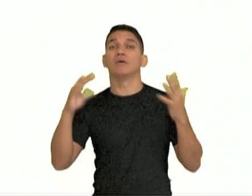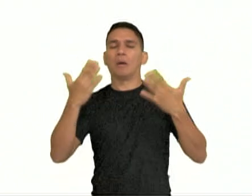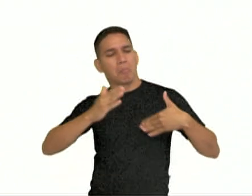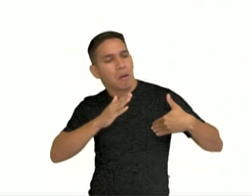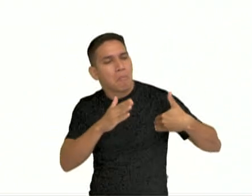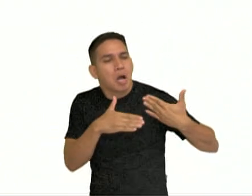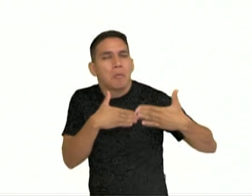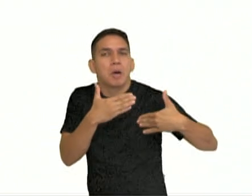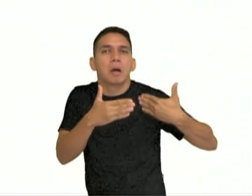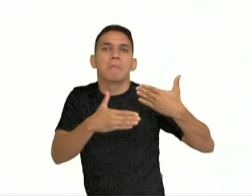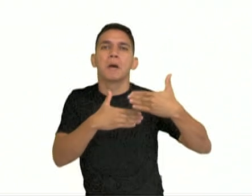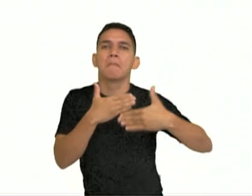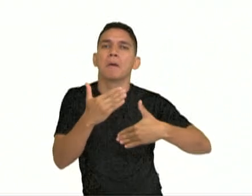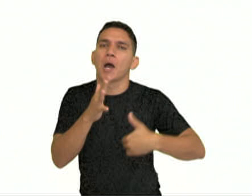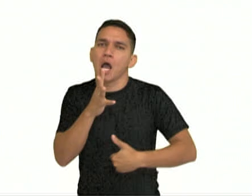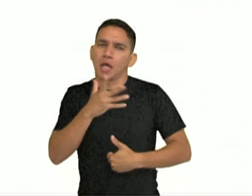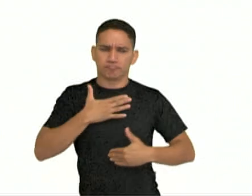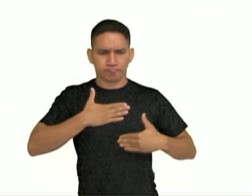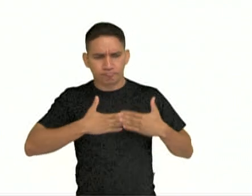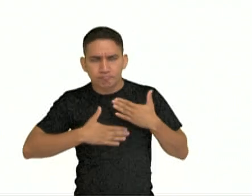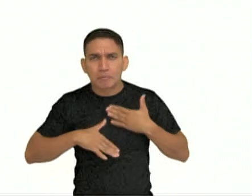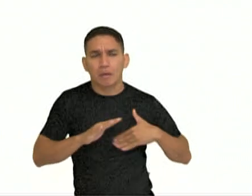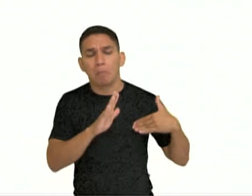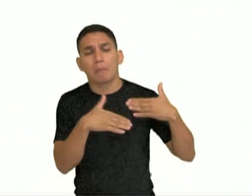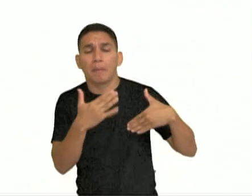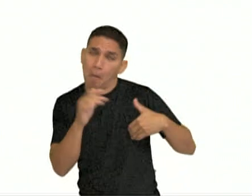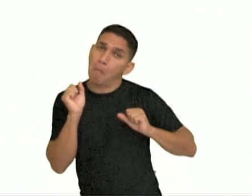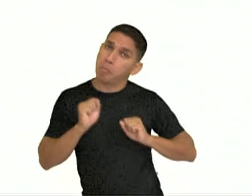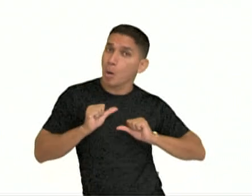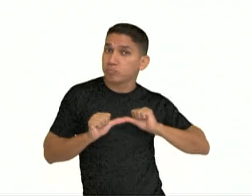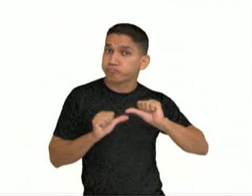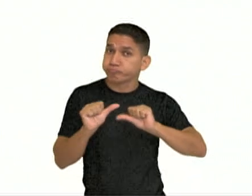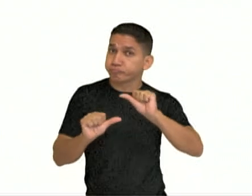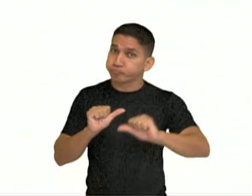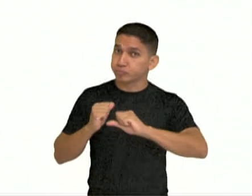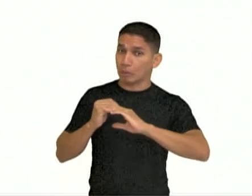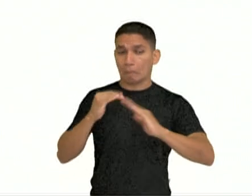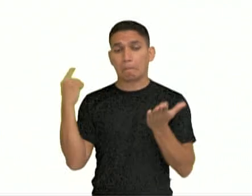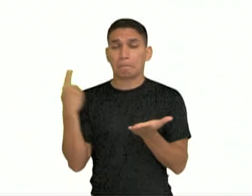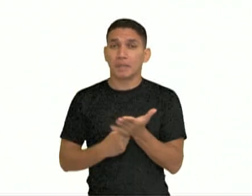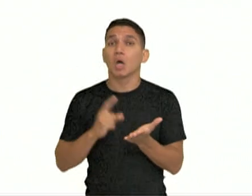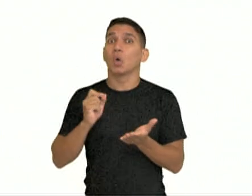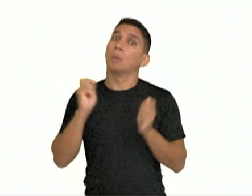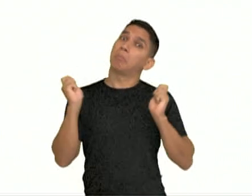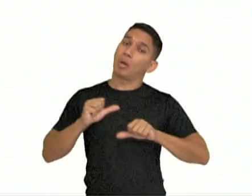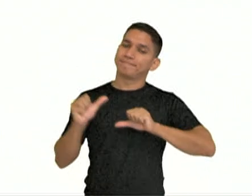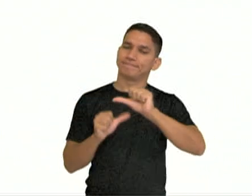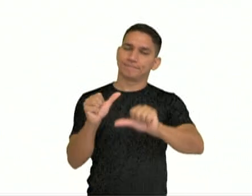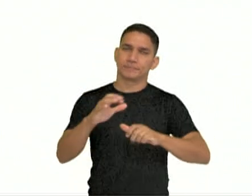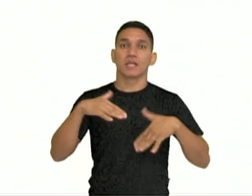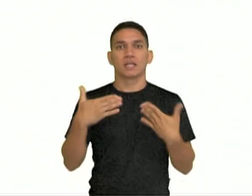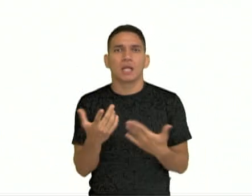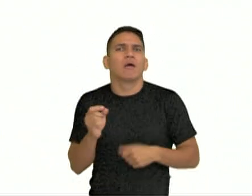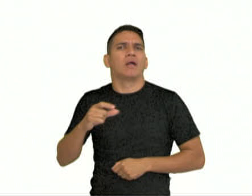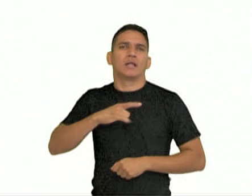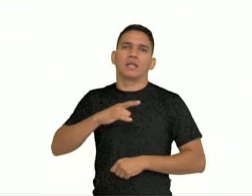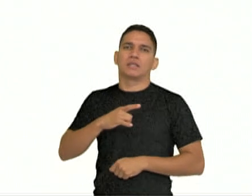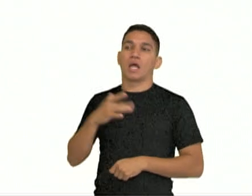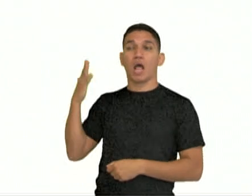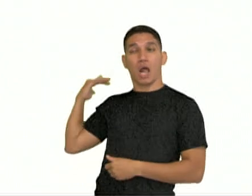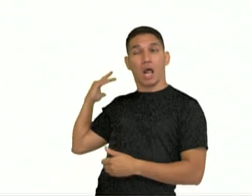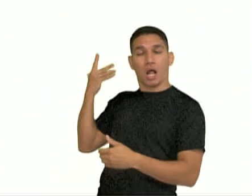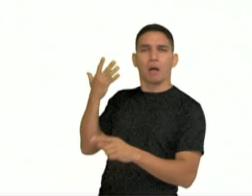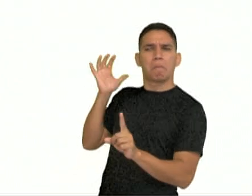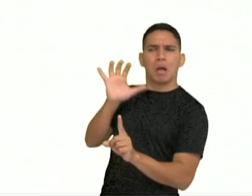alterando lentamente, uma influenciando a outra, mudando esses padrões, o que permite, então, todas essas mudanças. Então, há uma influência do passado com